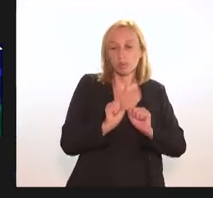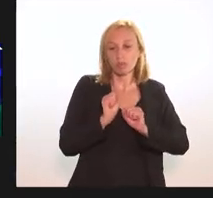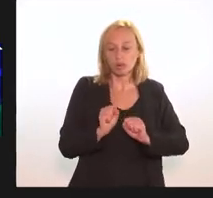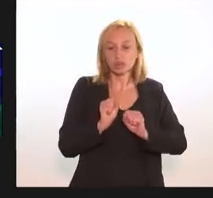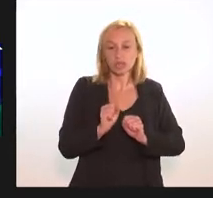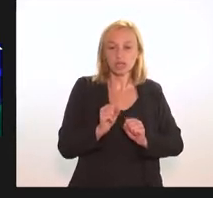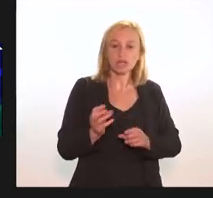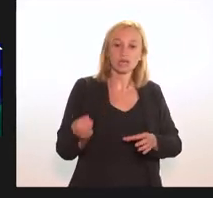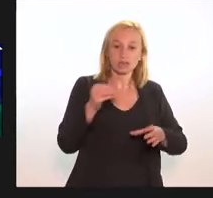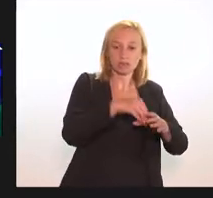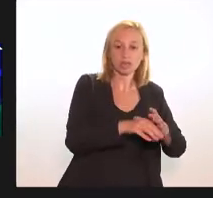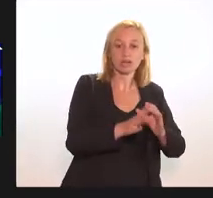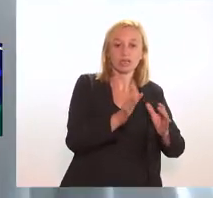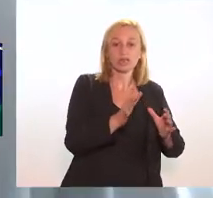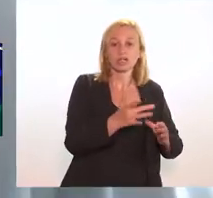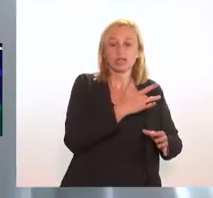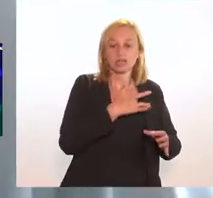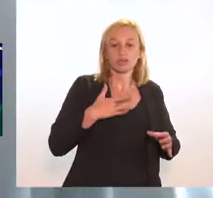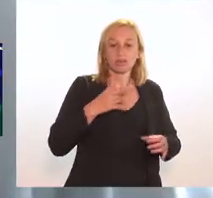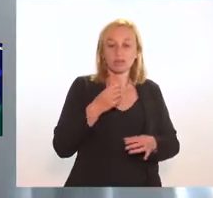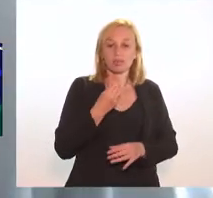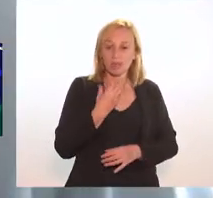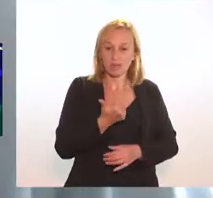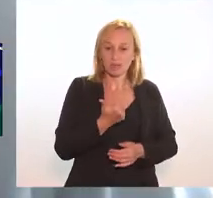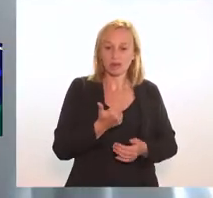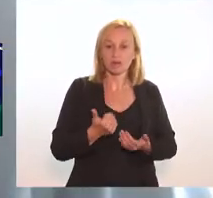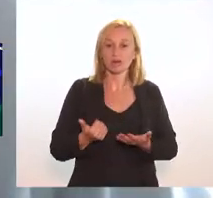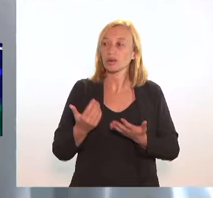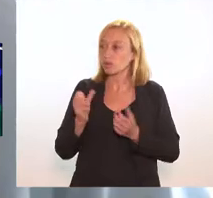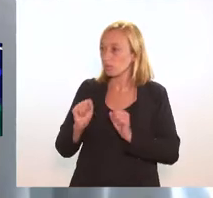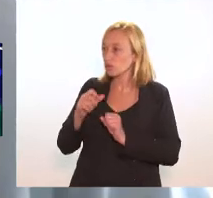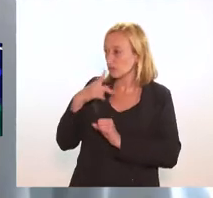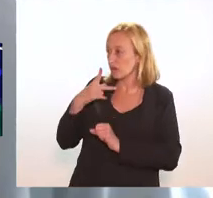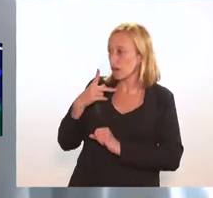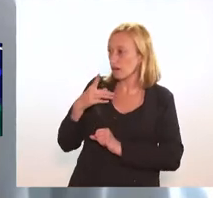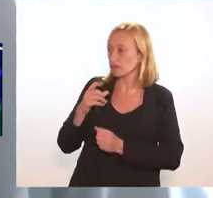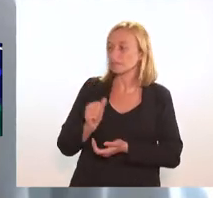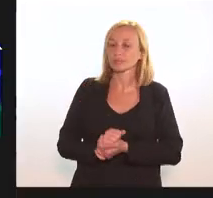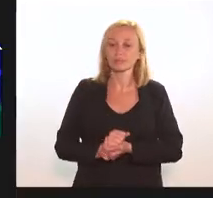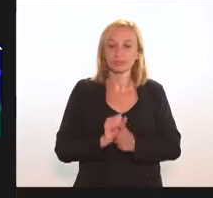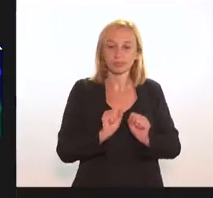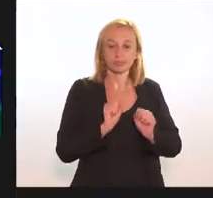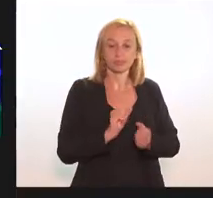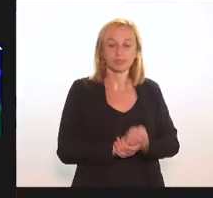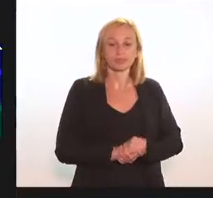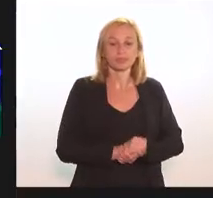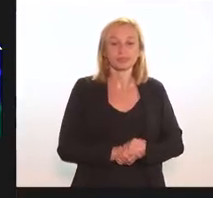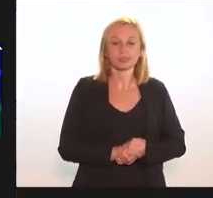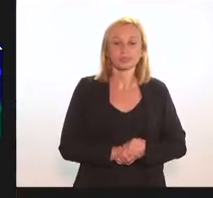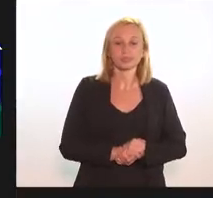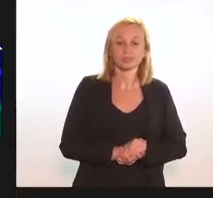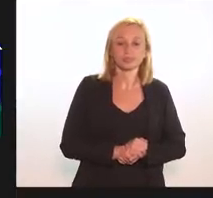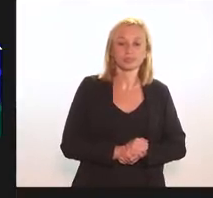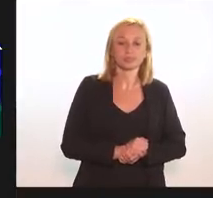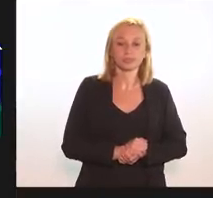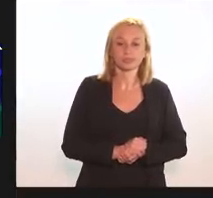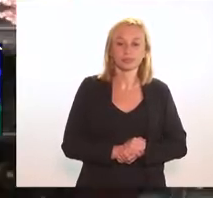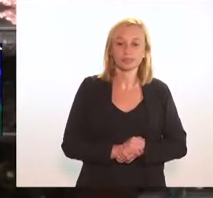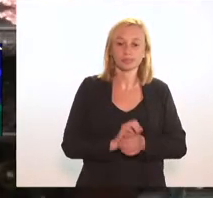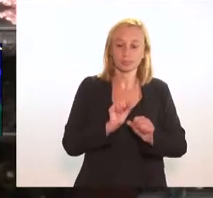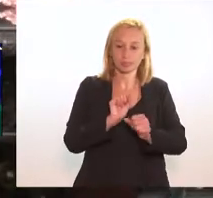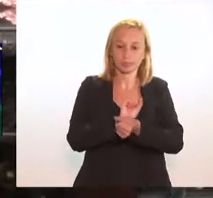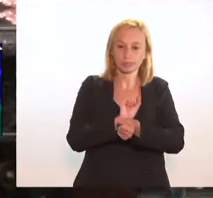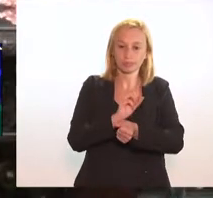na saúde, é bem-vindo. Obrigado, Alexandre, presidente. Alexandre, que concede uma parte que não aplaude. Pois não. Não, um instante, por favor,